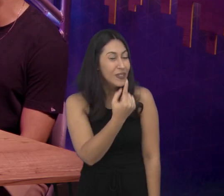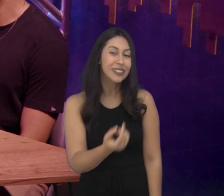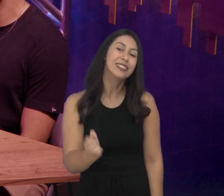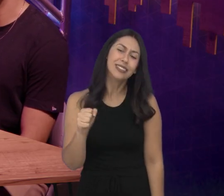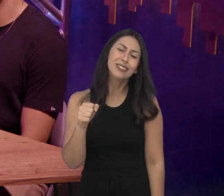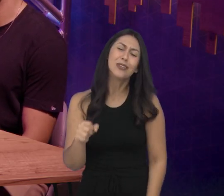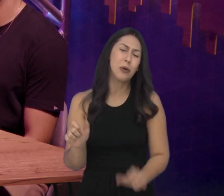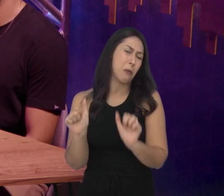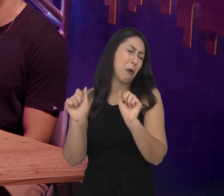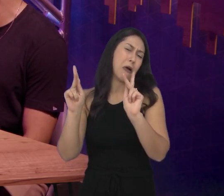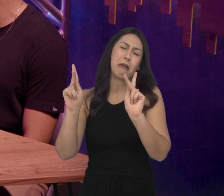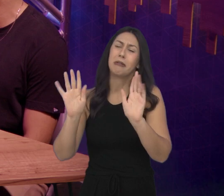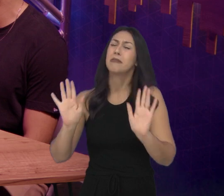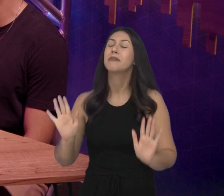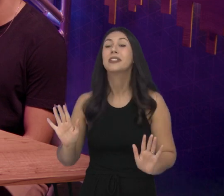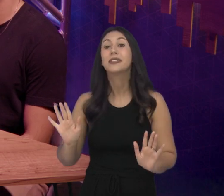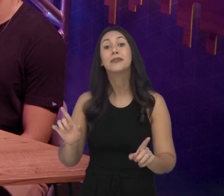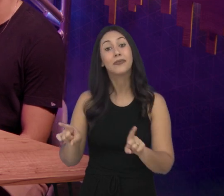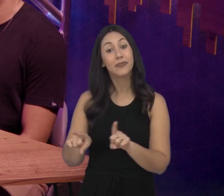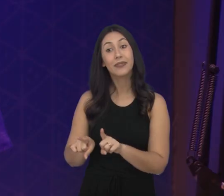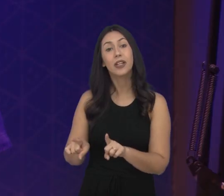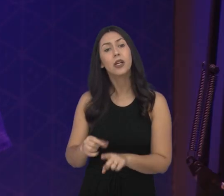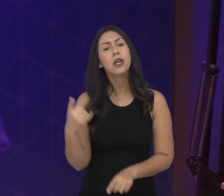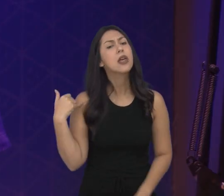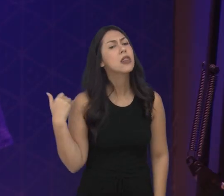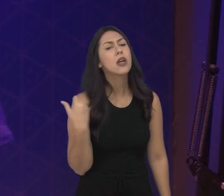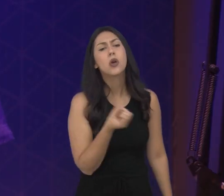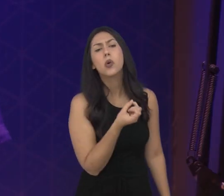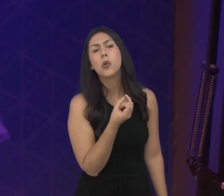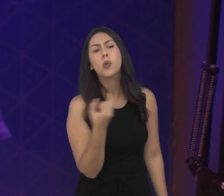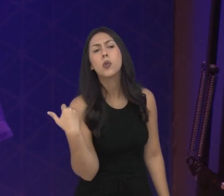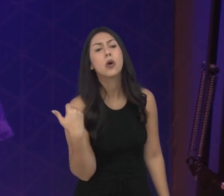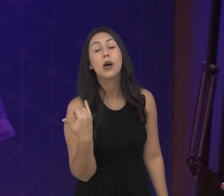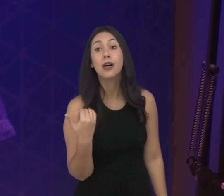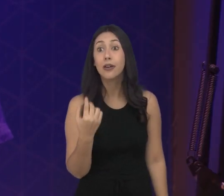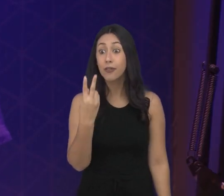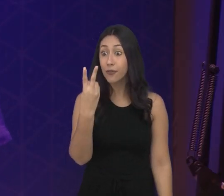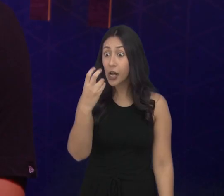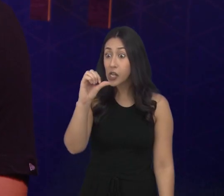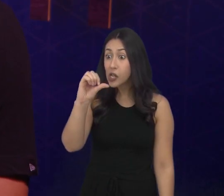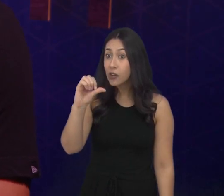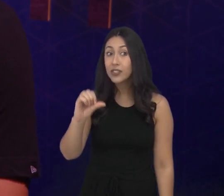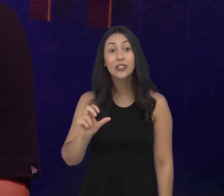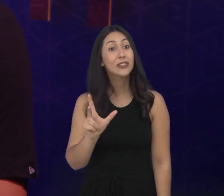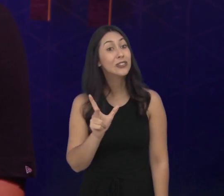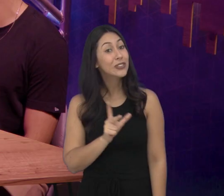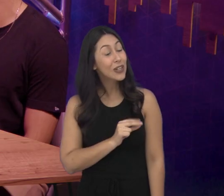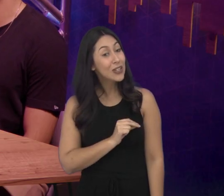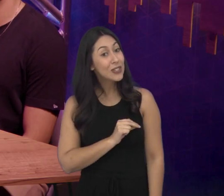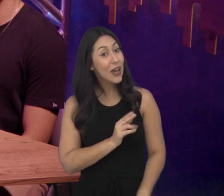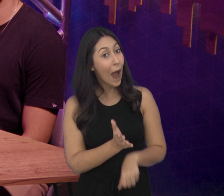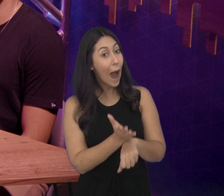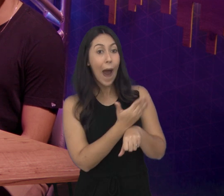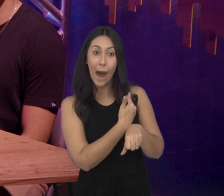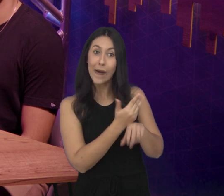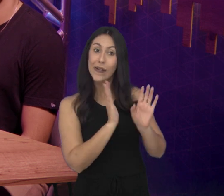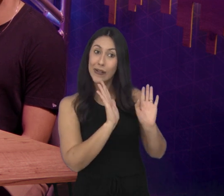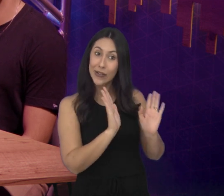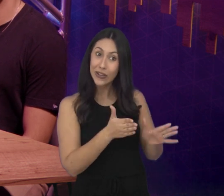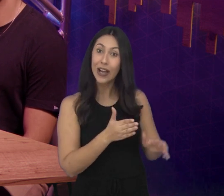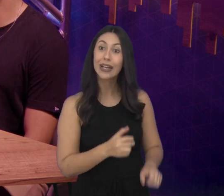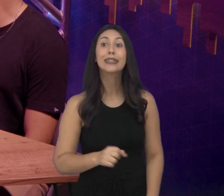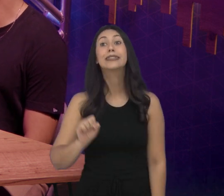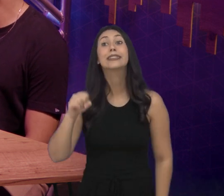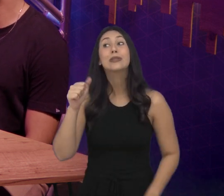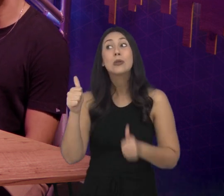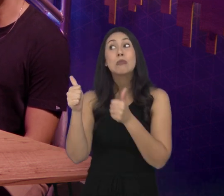Só uma vez? Só uma vez, é uma média legal aqui. Inclusive Com fizeram... quantos anos você travou a coluna? Com 29. 29, aí, eu achei um